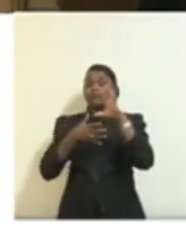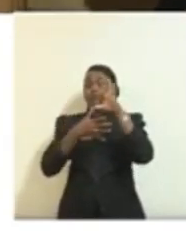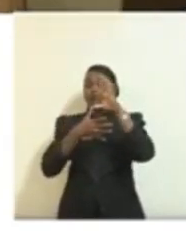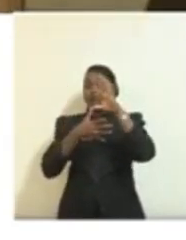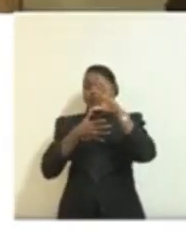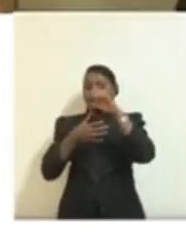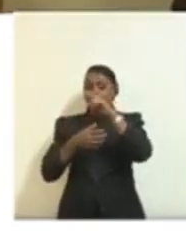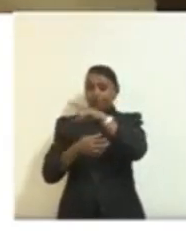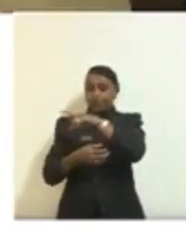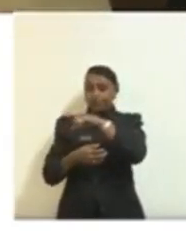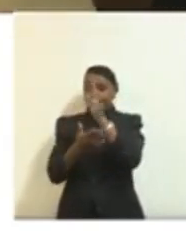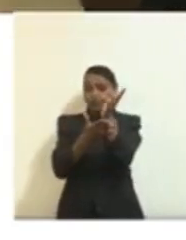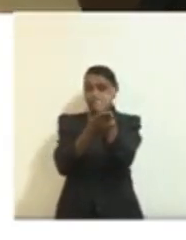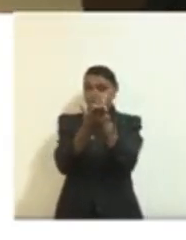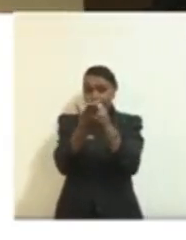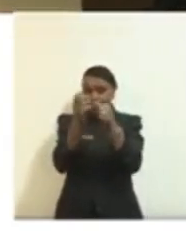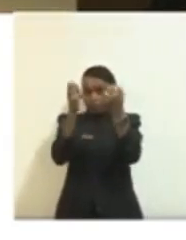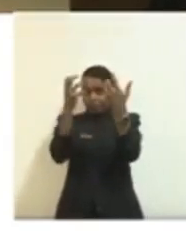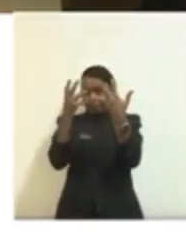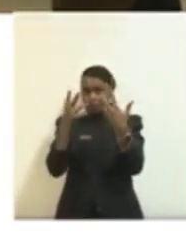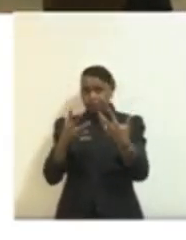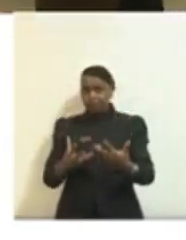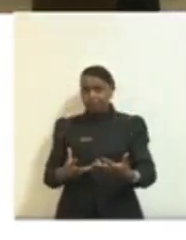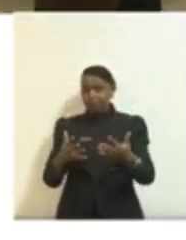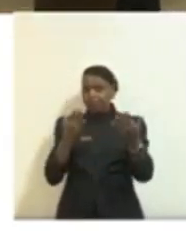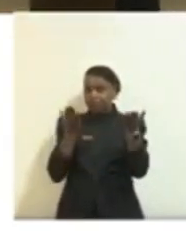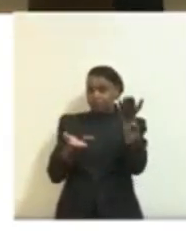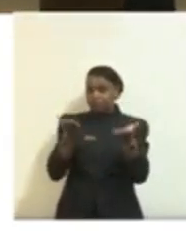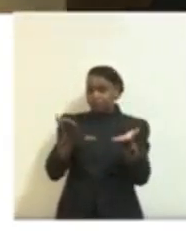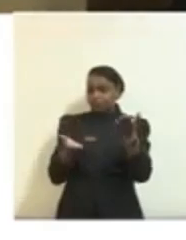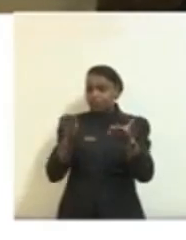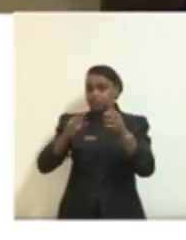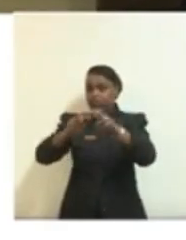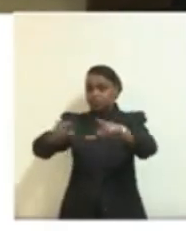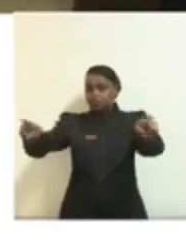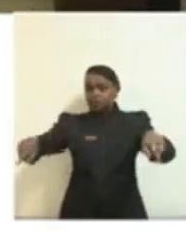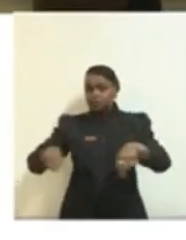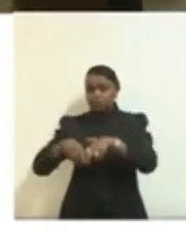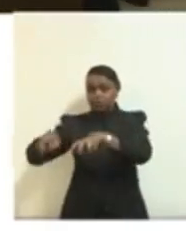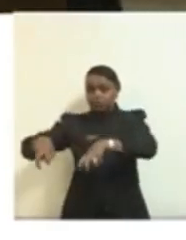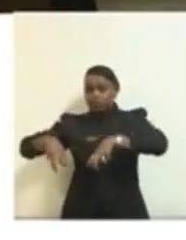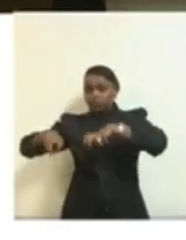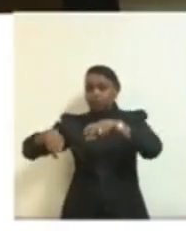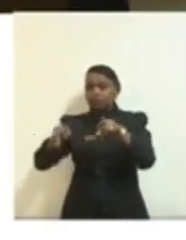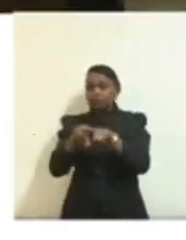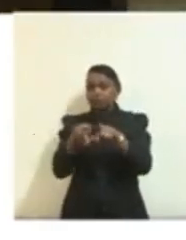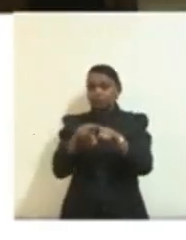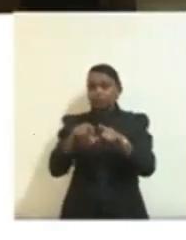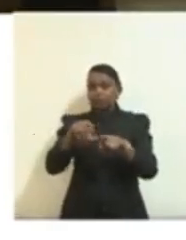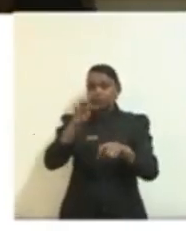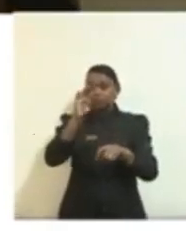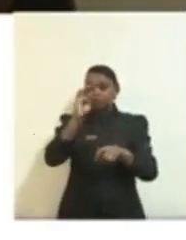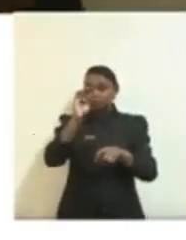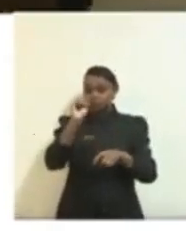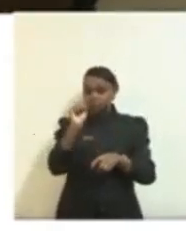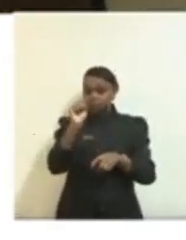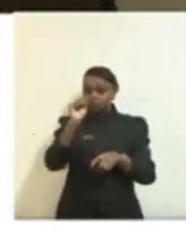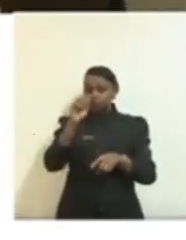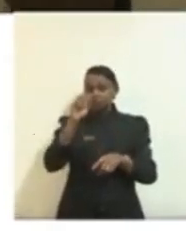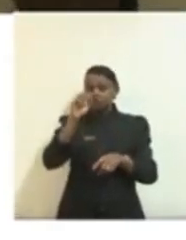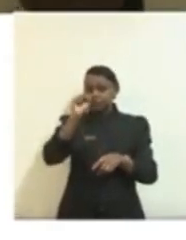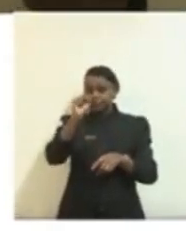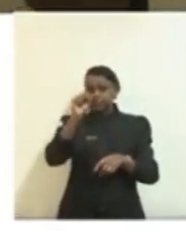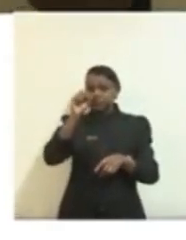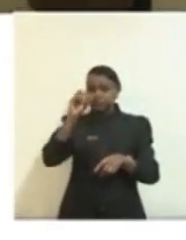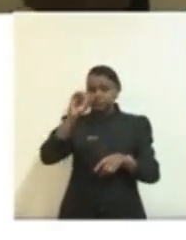tem aqui o resultado, a comparação de eucalipto com campo e soja com campo. Essas parcelas pareadas.